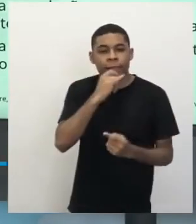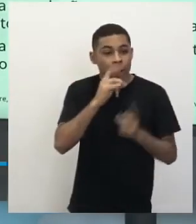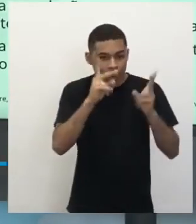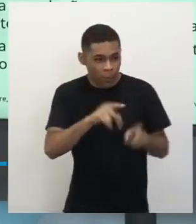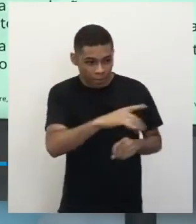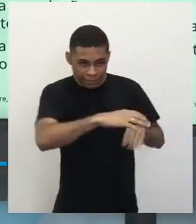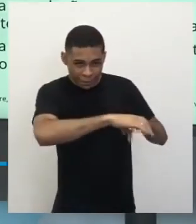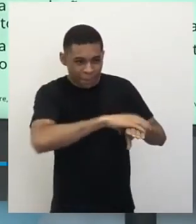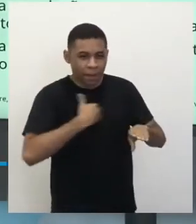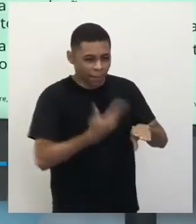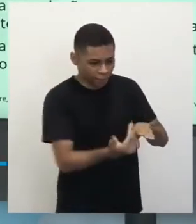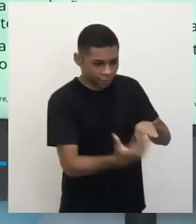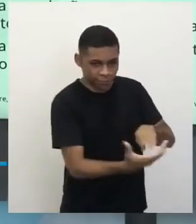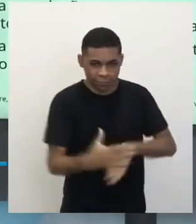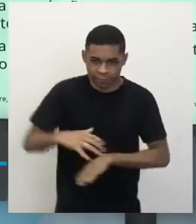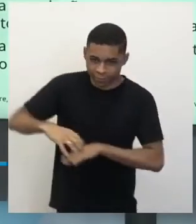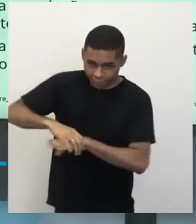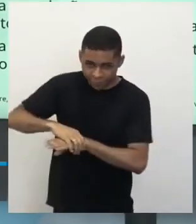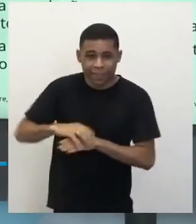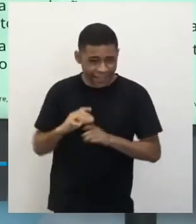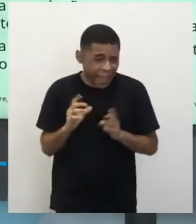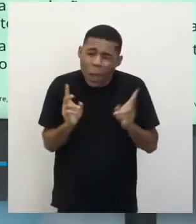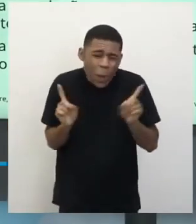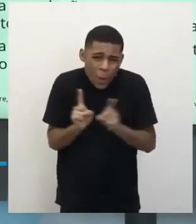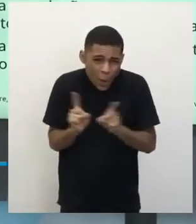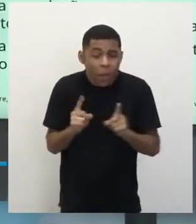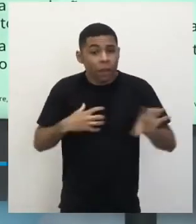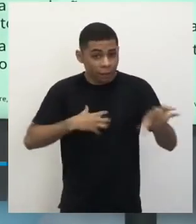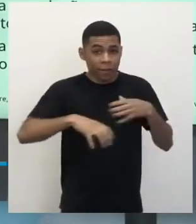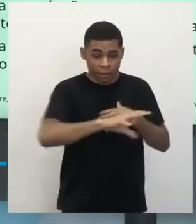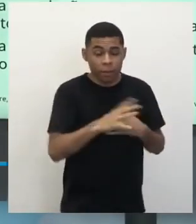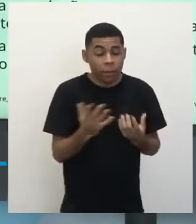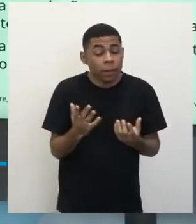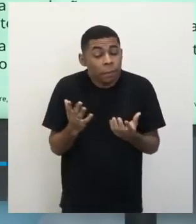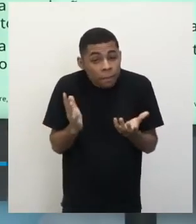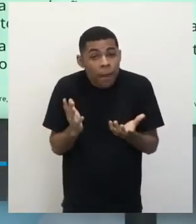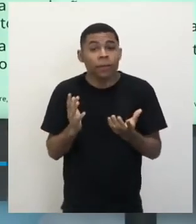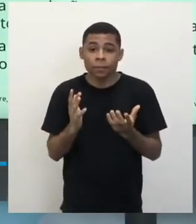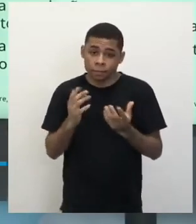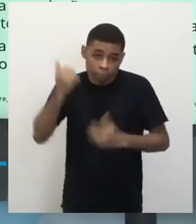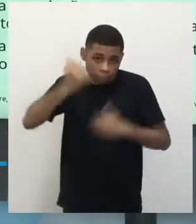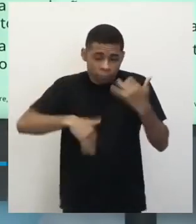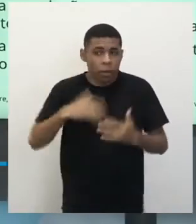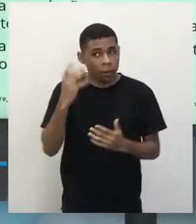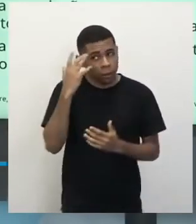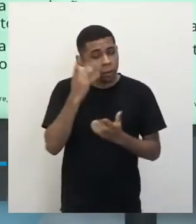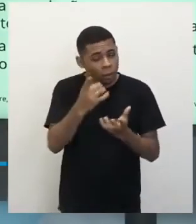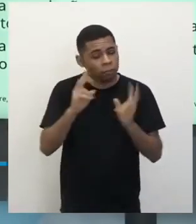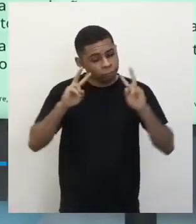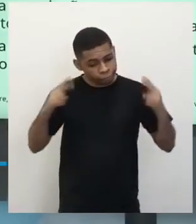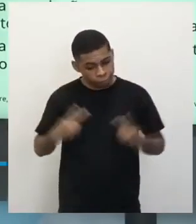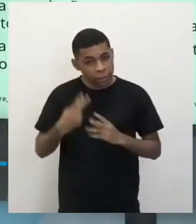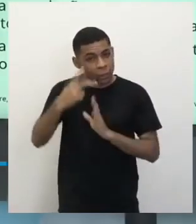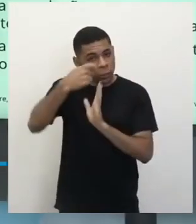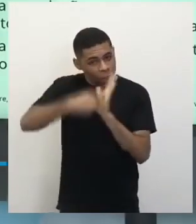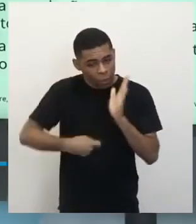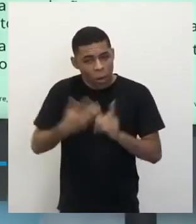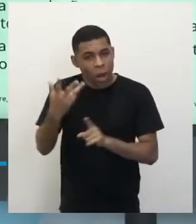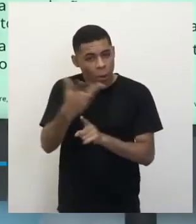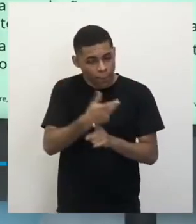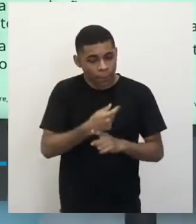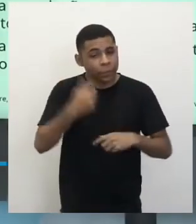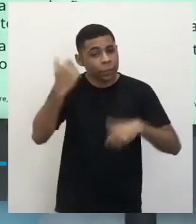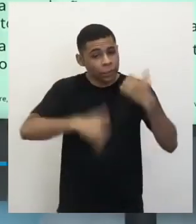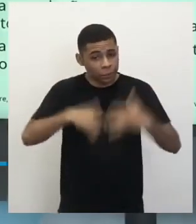é difícil. Mas eu acredito que com essa atividade aí vocês consigam realizar aí a sua autoavaliação, o seu texto